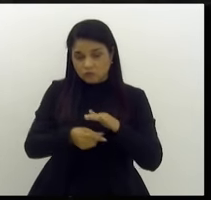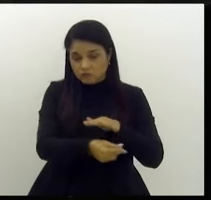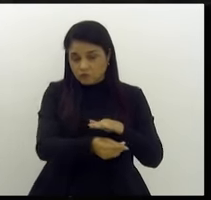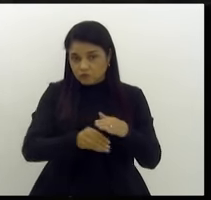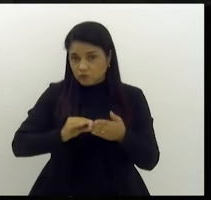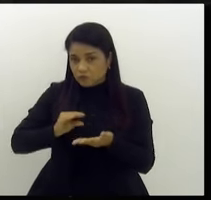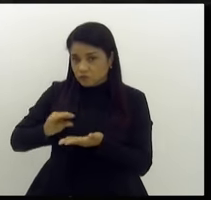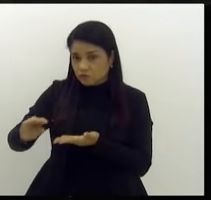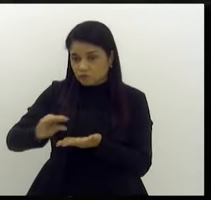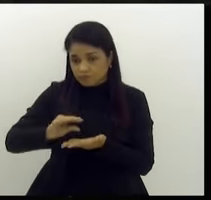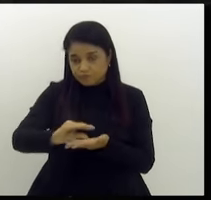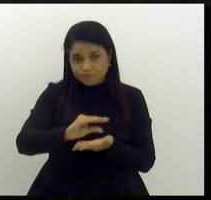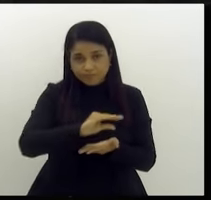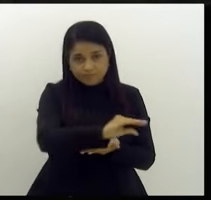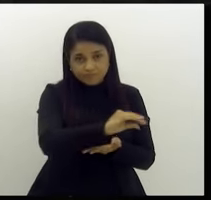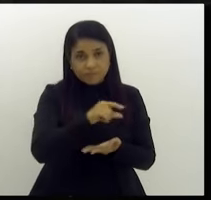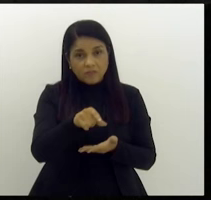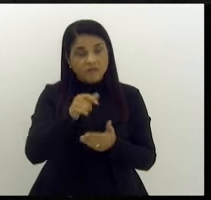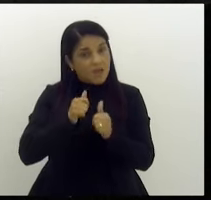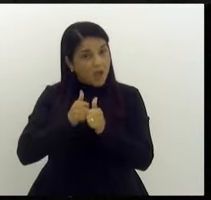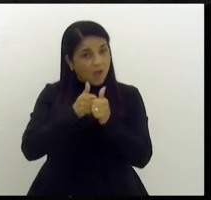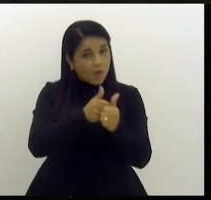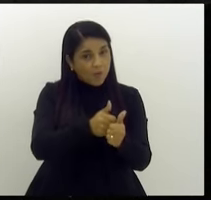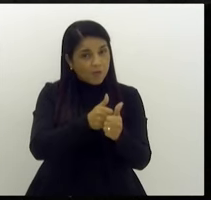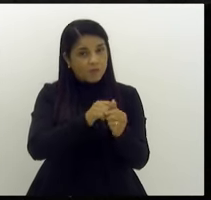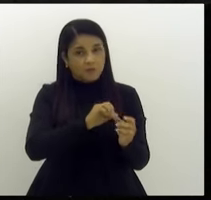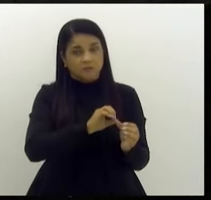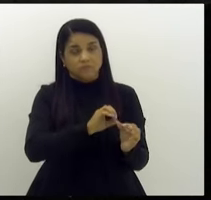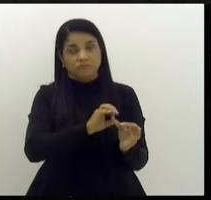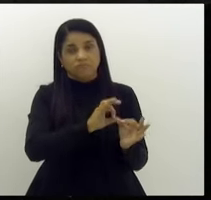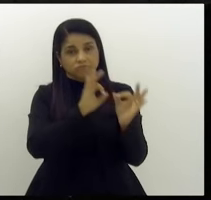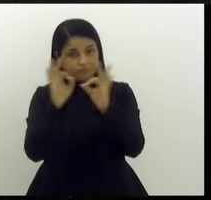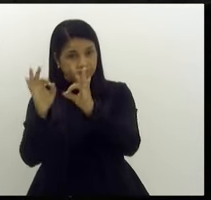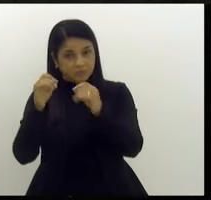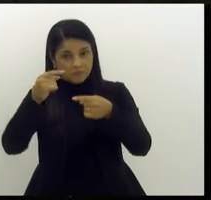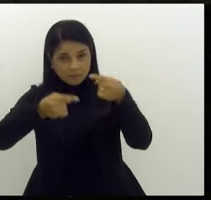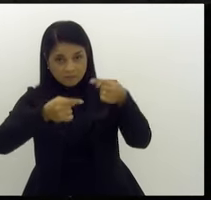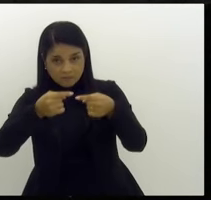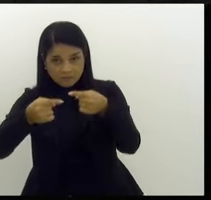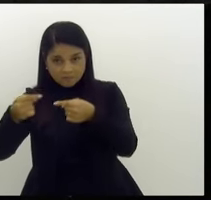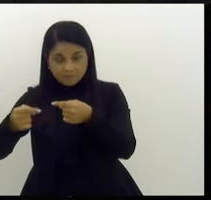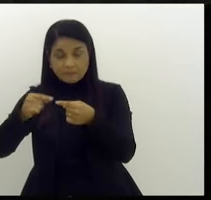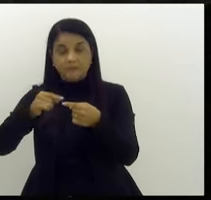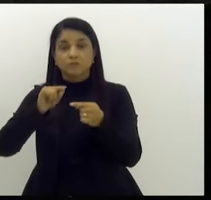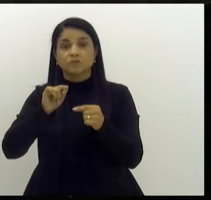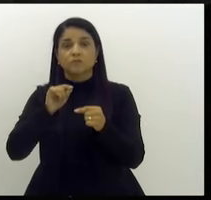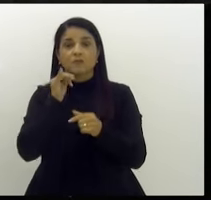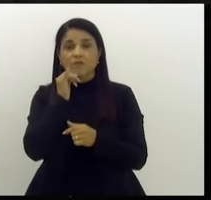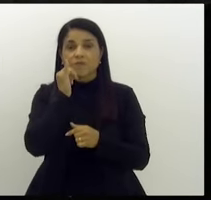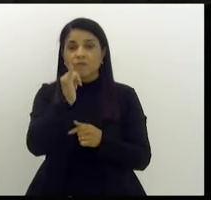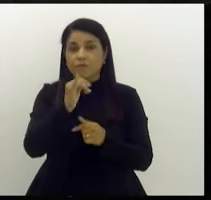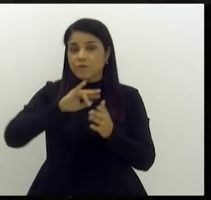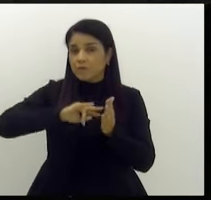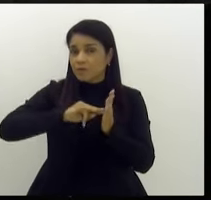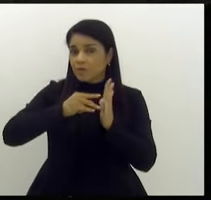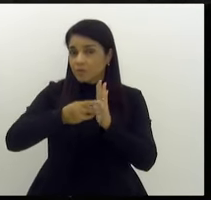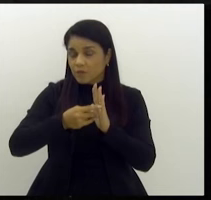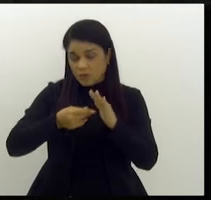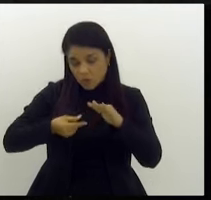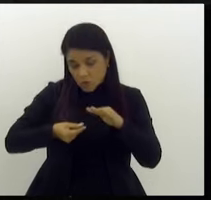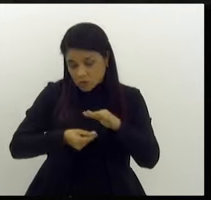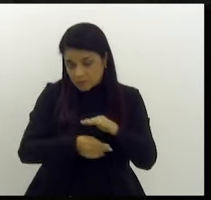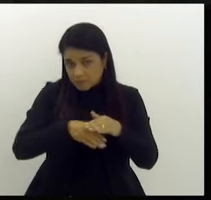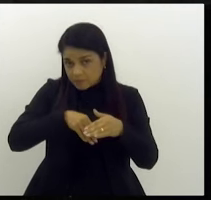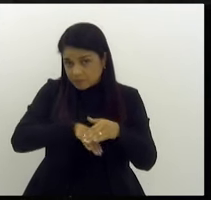objetivamente para você que tá acompanhando esse debate significa dizer que o que é orçado nos fundos para